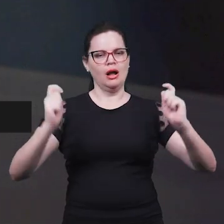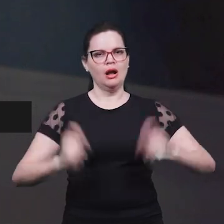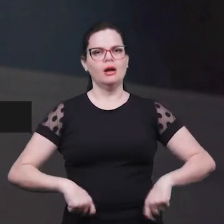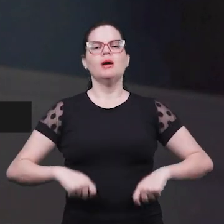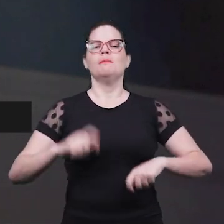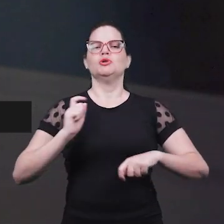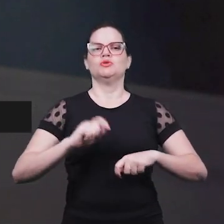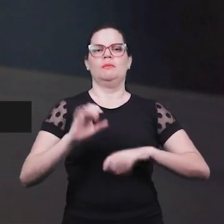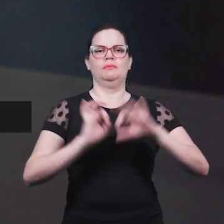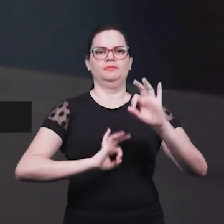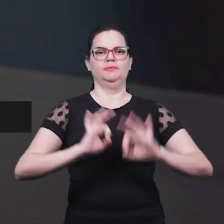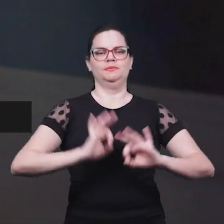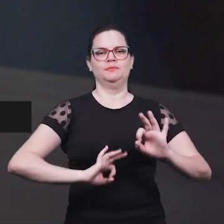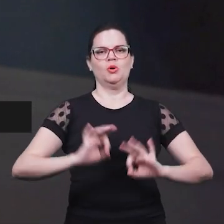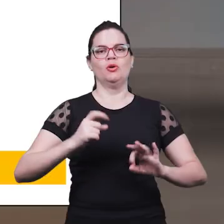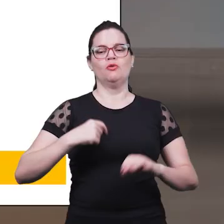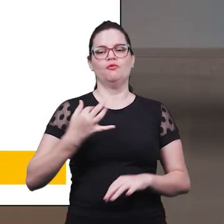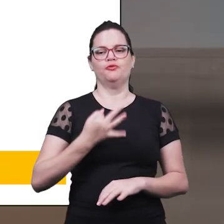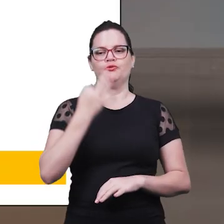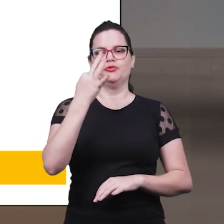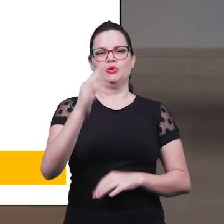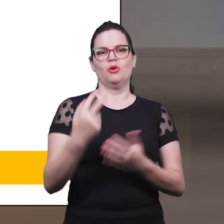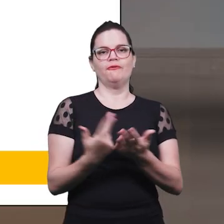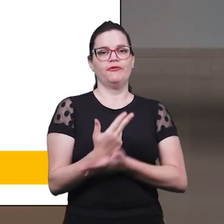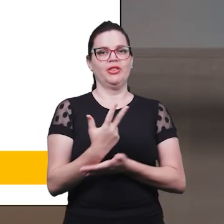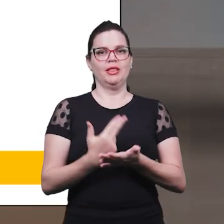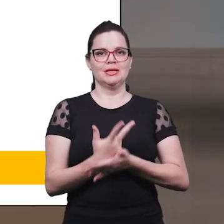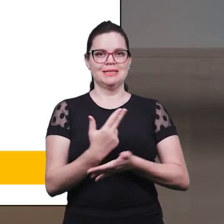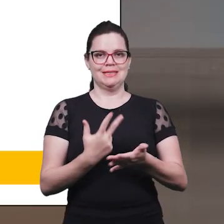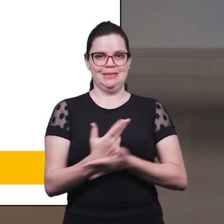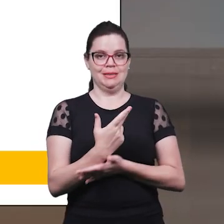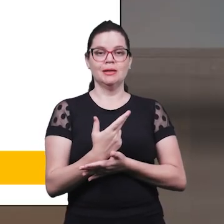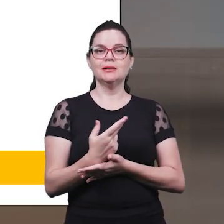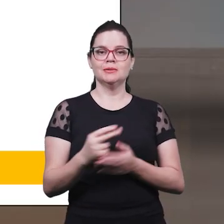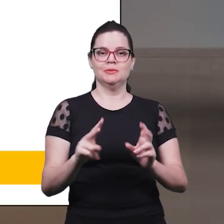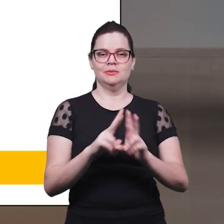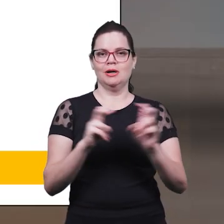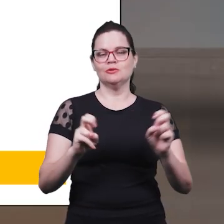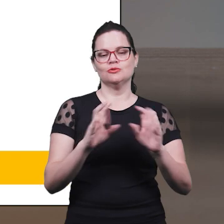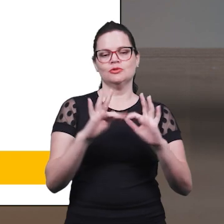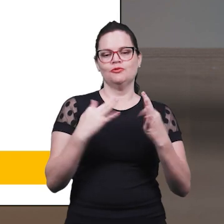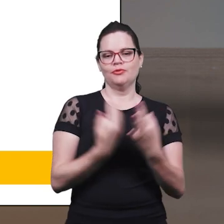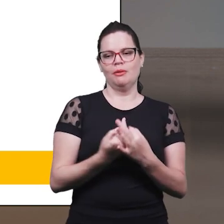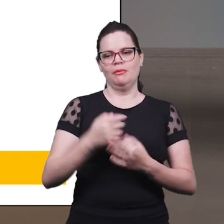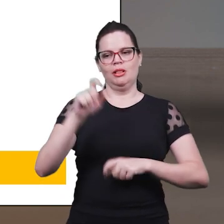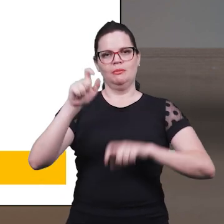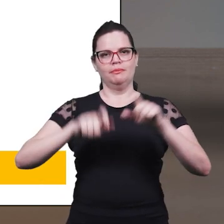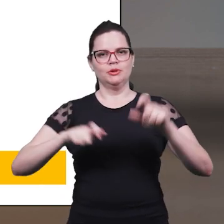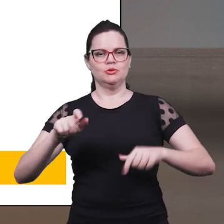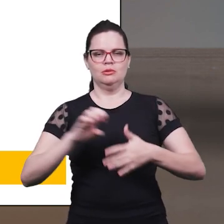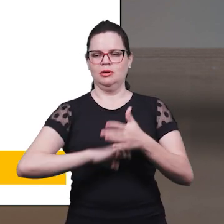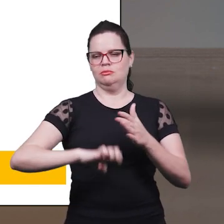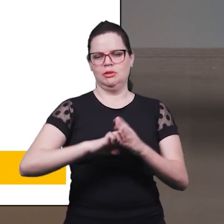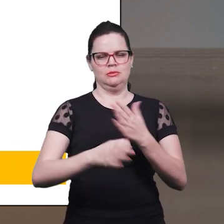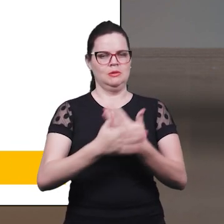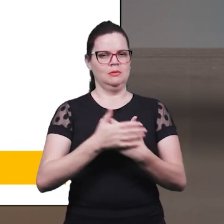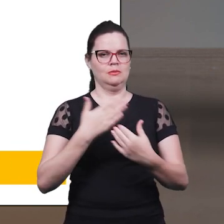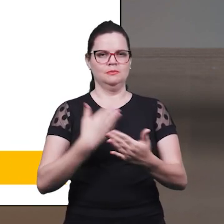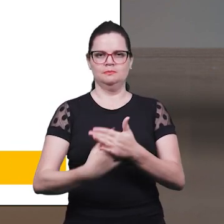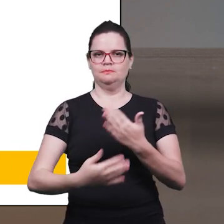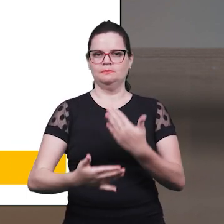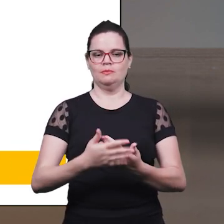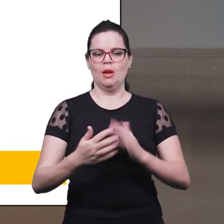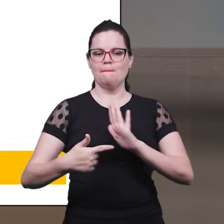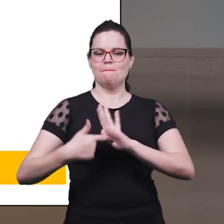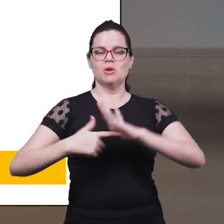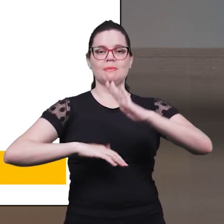futuro, né, o financeiro de indivíduos, de pessoas, de famílias, né, de empresas, o que seja,